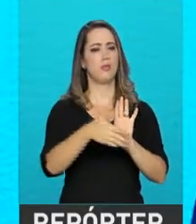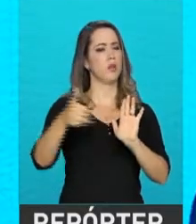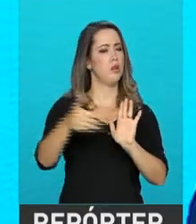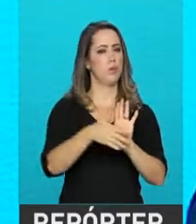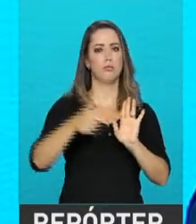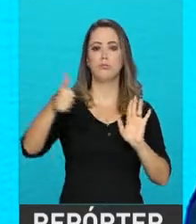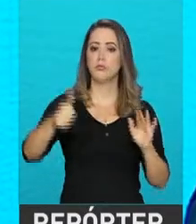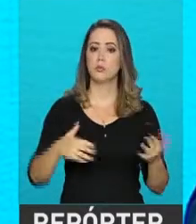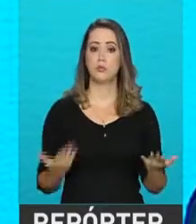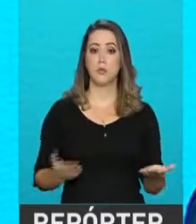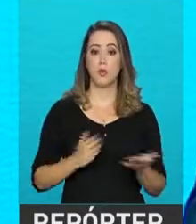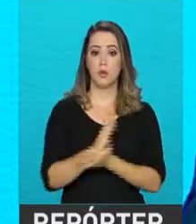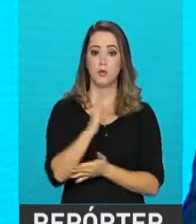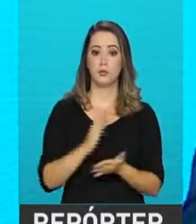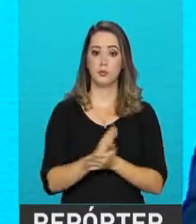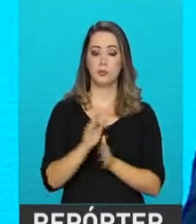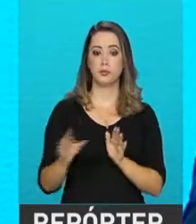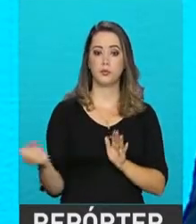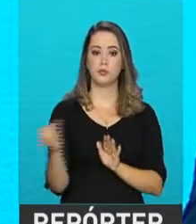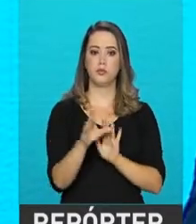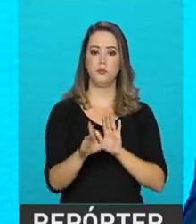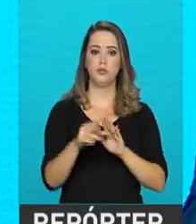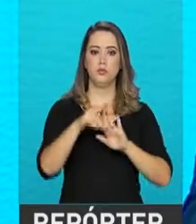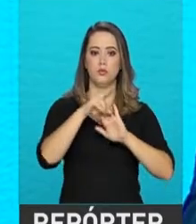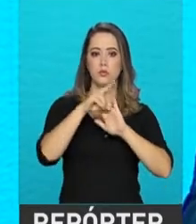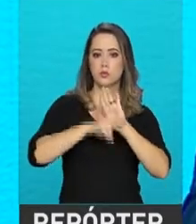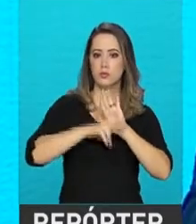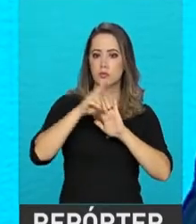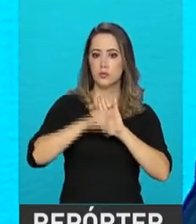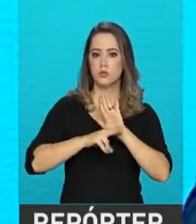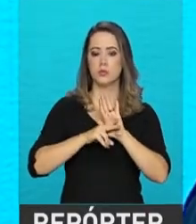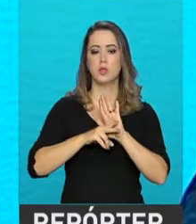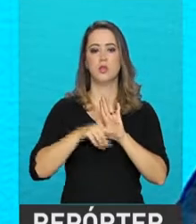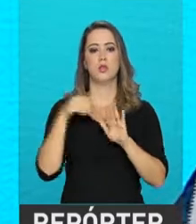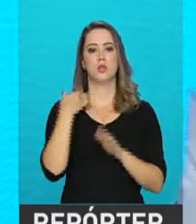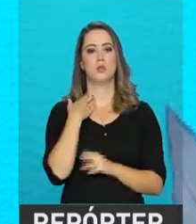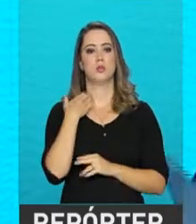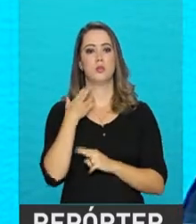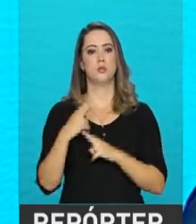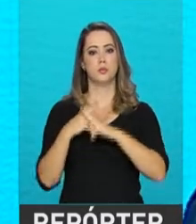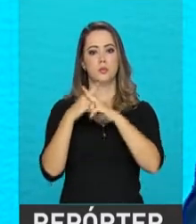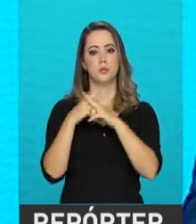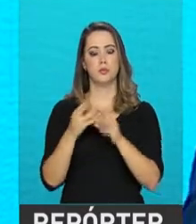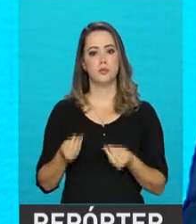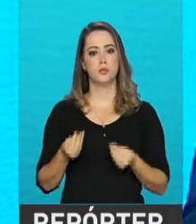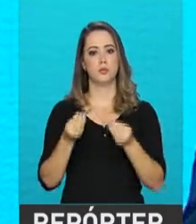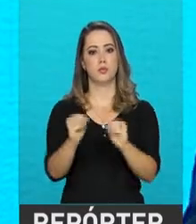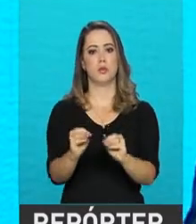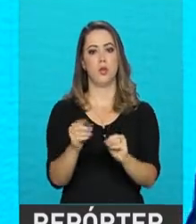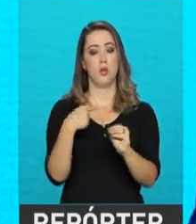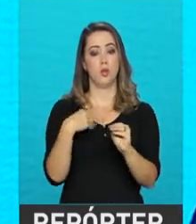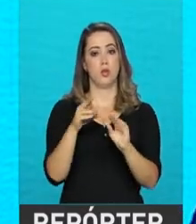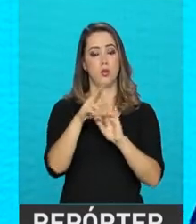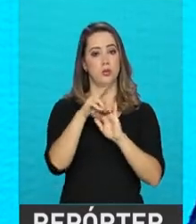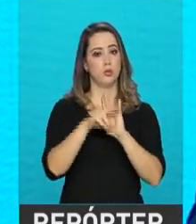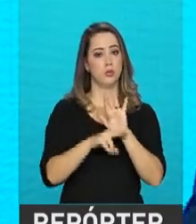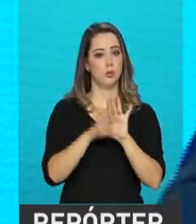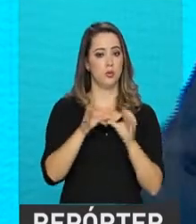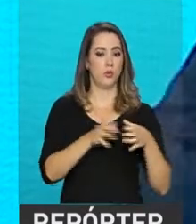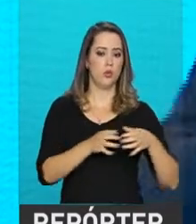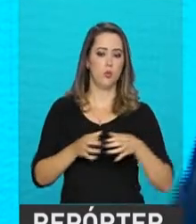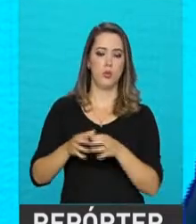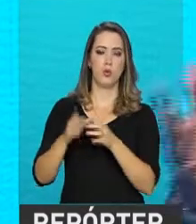a aprovação do novo estatuto da caixa econômica federal que inclui a constituição de comitês independentes